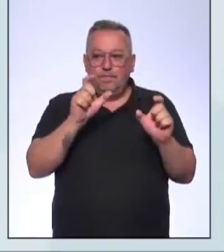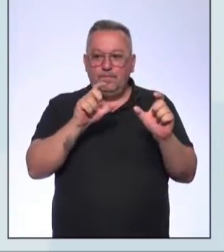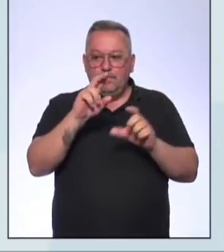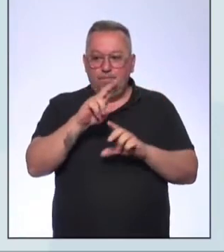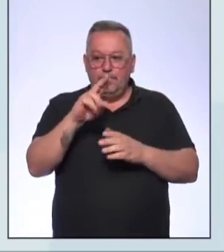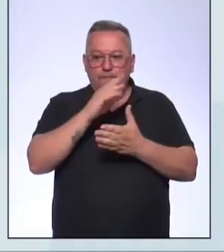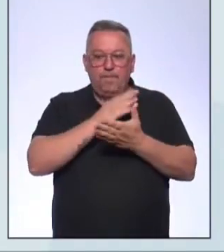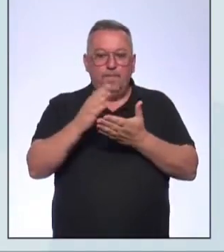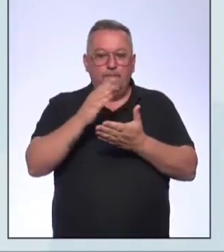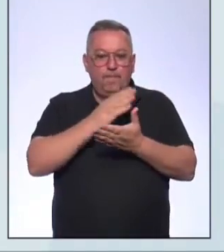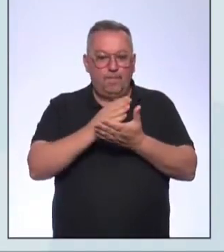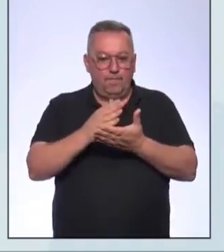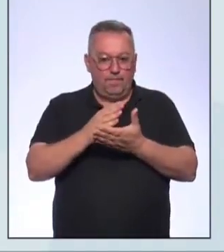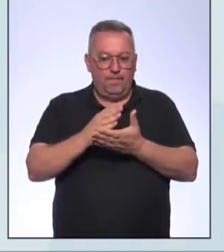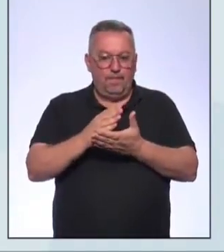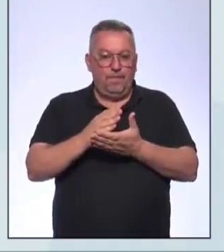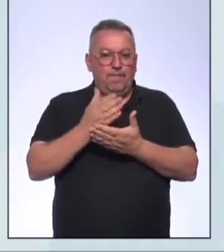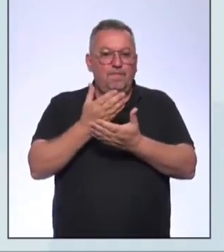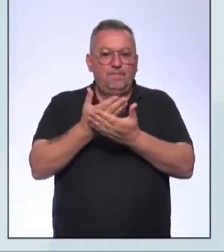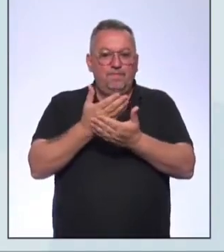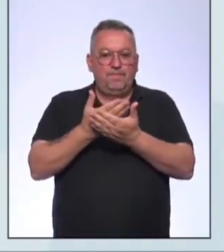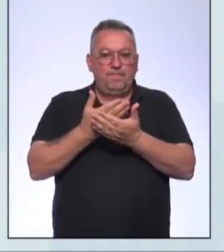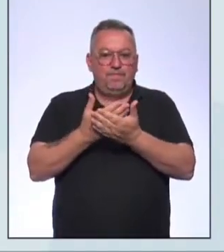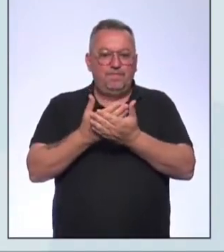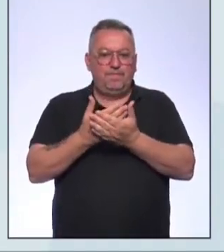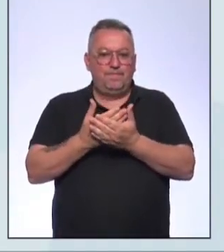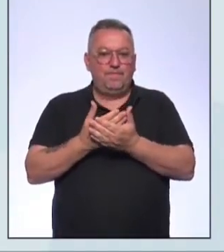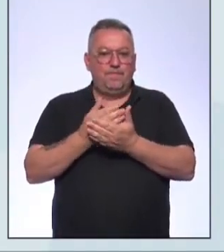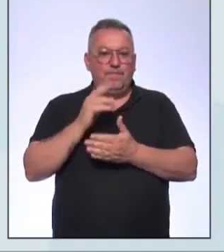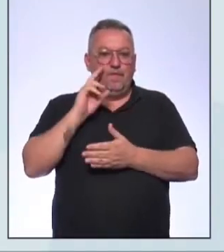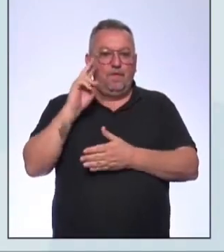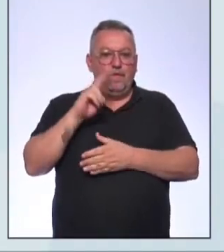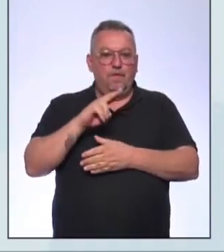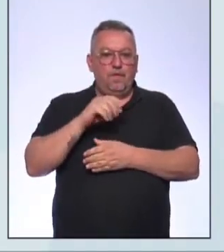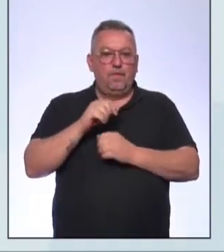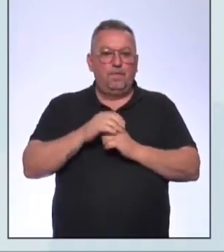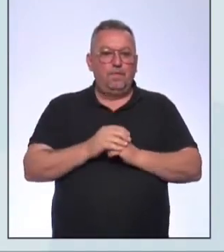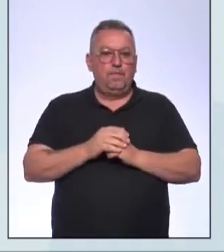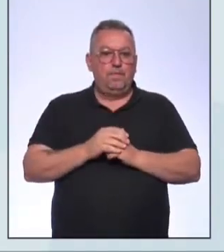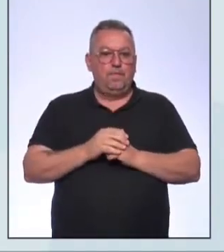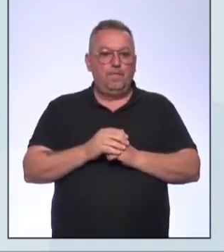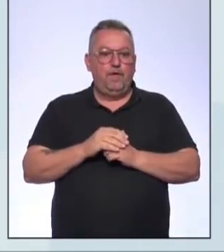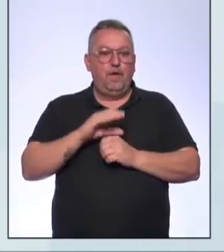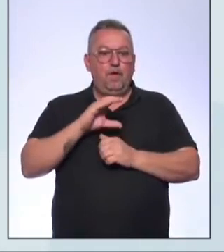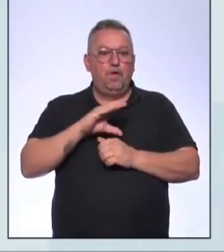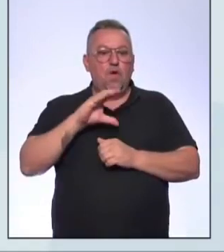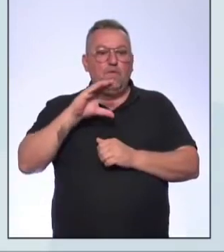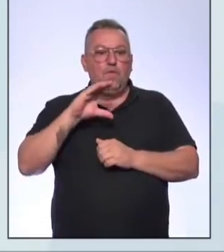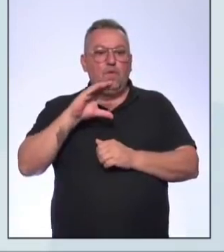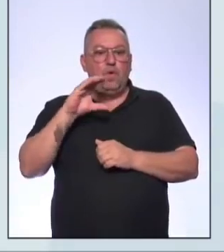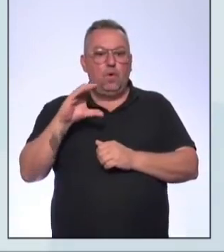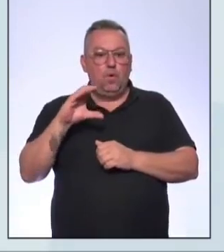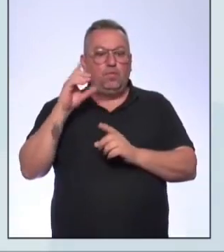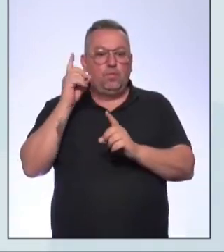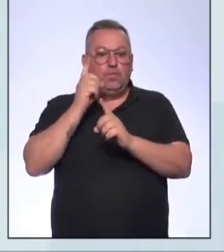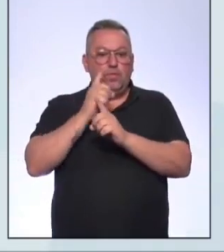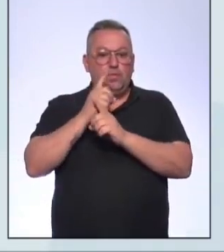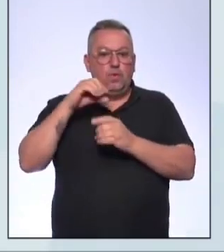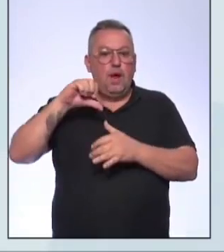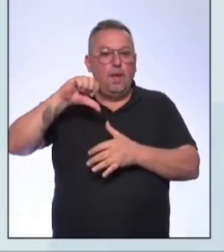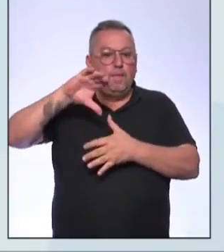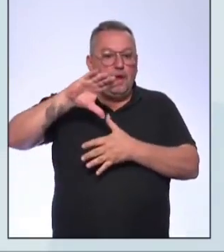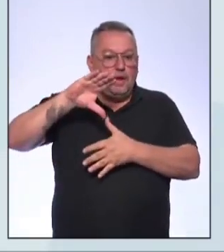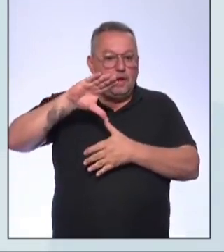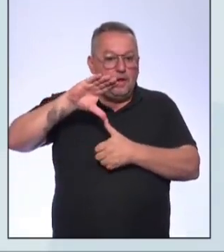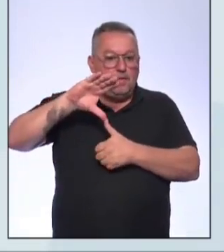no começo da aula. Então, tem lá, Christopher Colombo discovered the American, e aí tem a